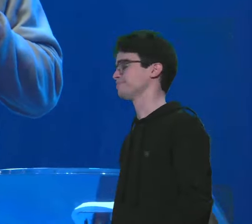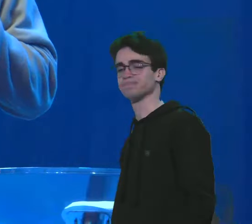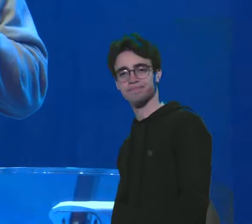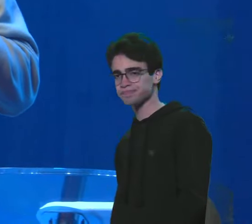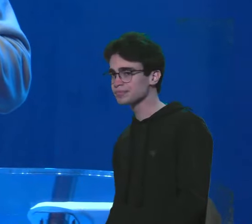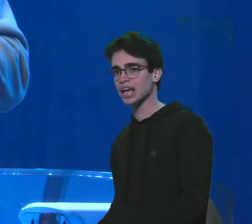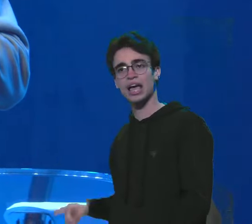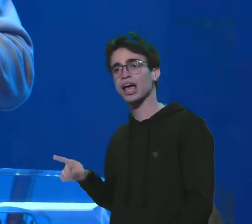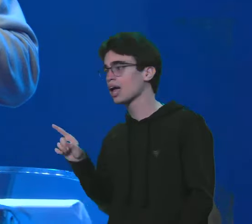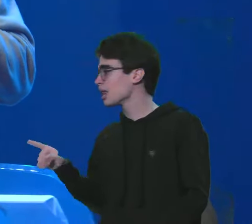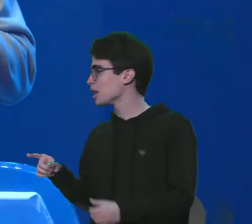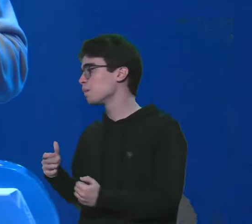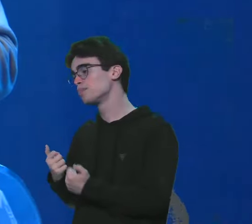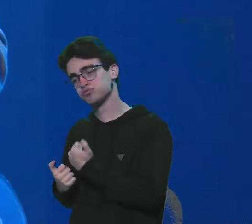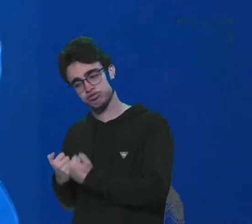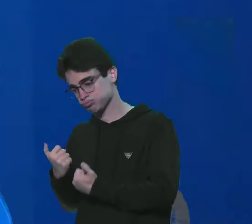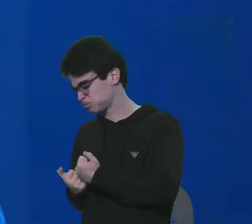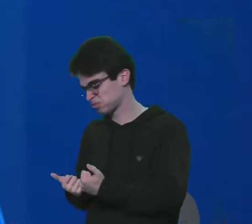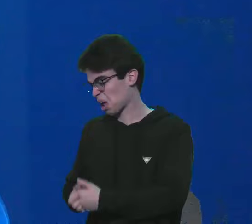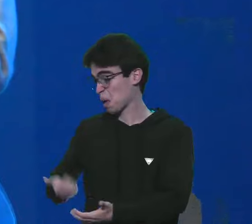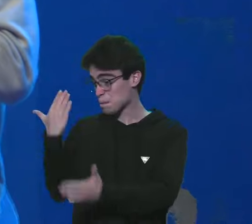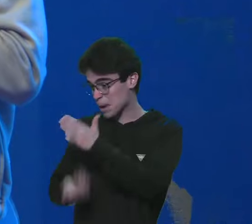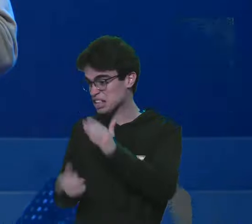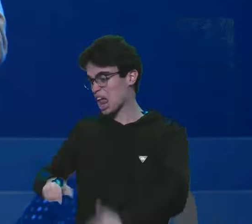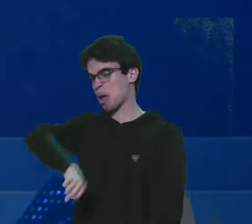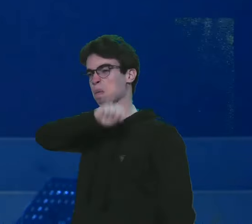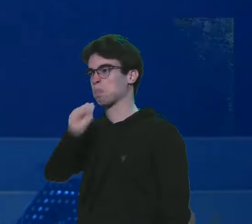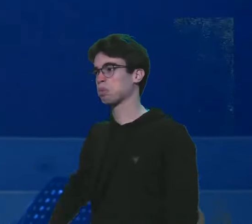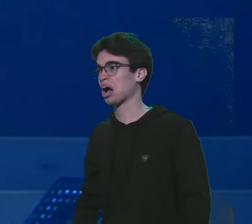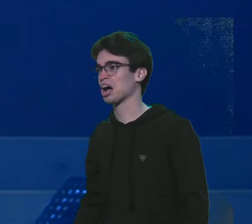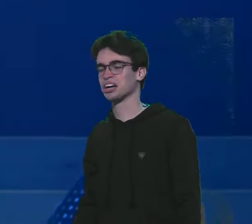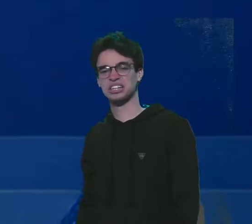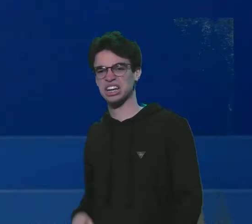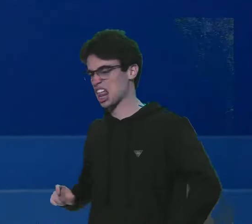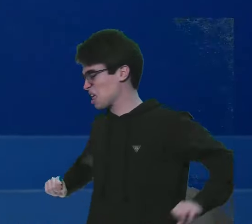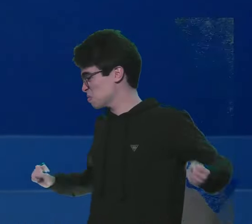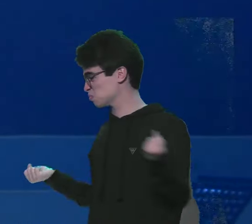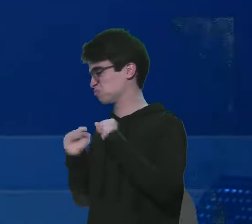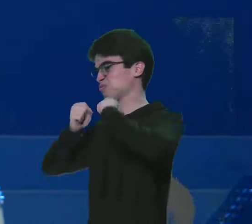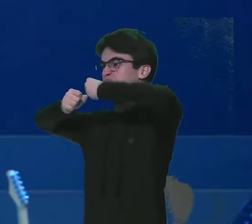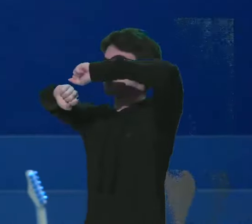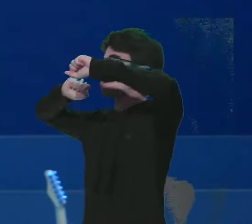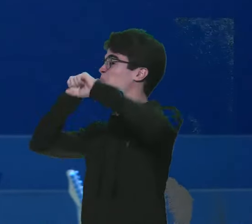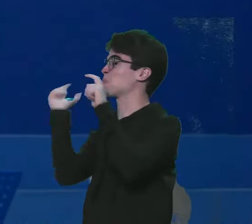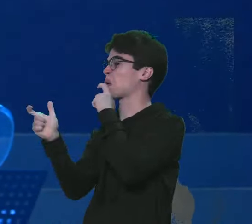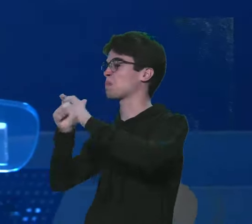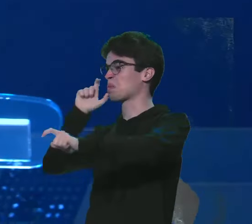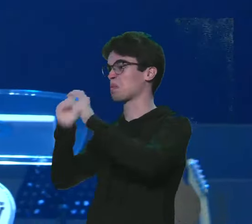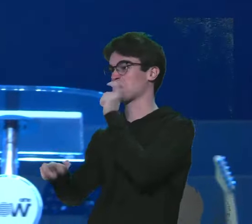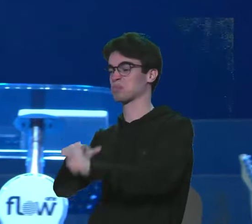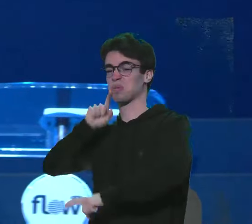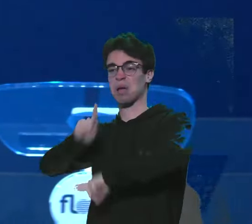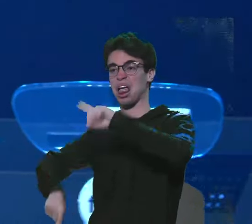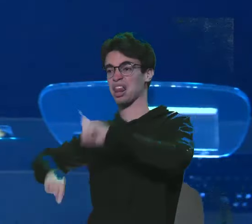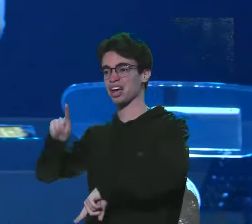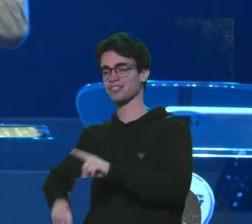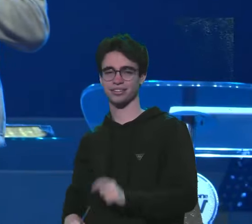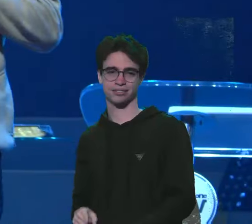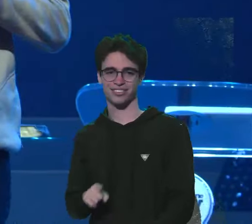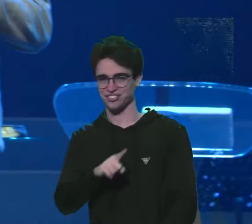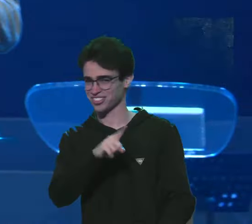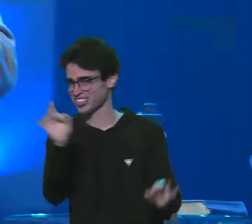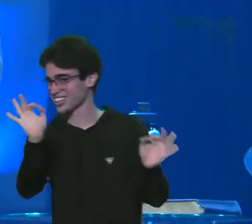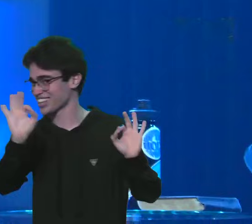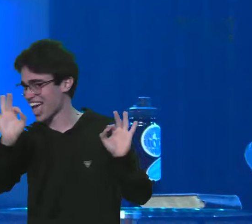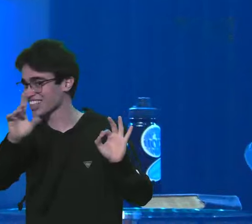Menino perde no videogame, joga o controle. Fica nervoso, xinga. Aqui não tem ninguém que faz isso,